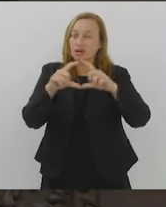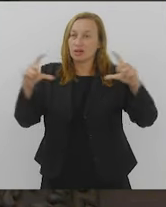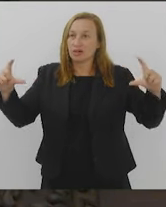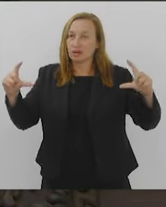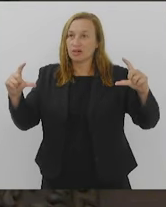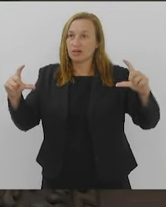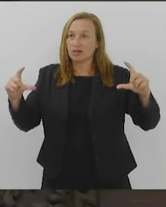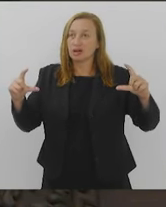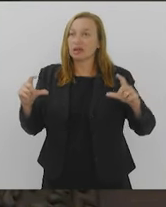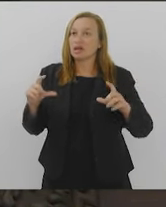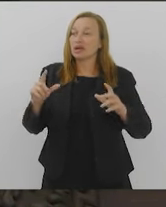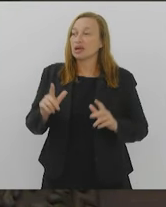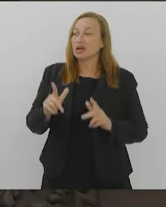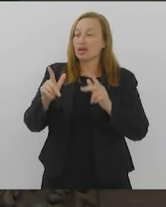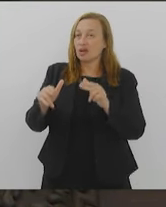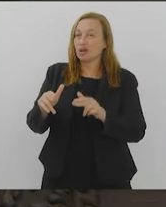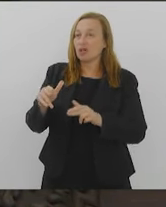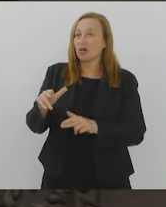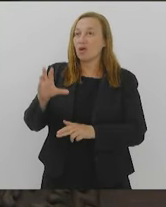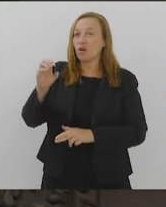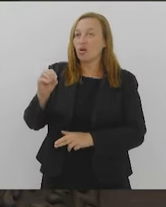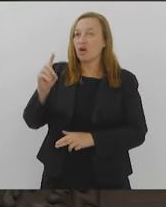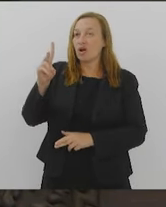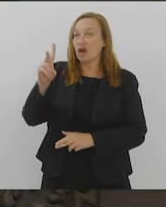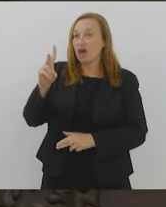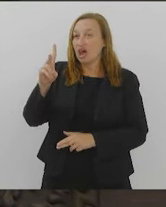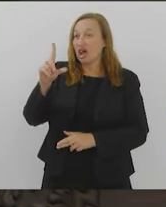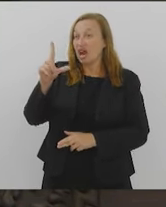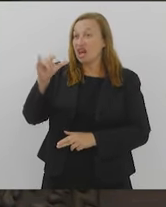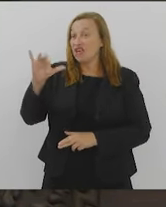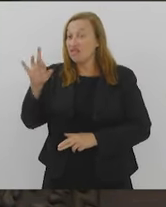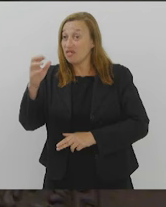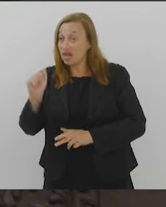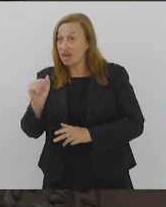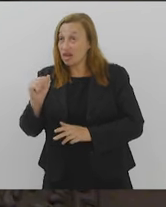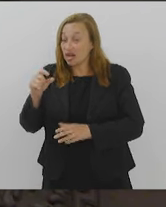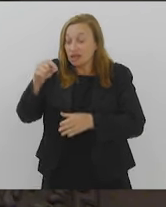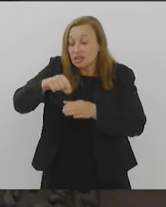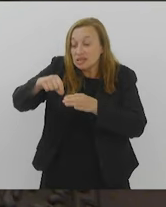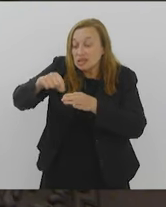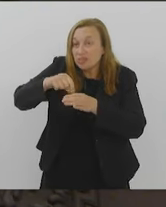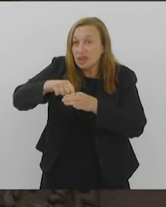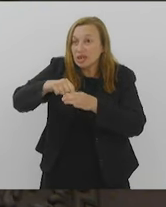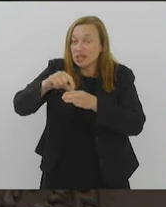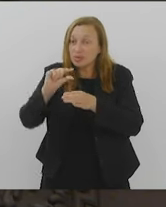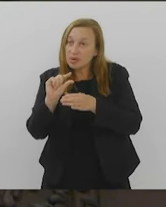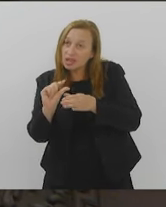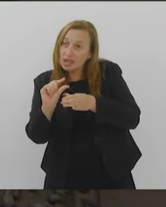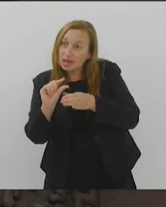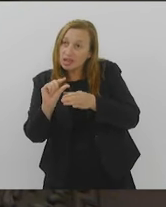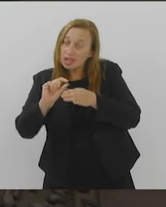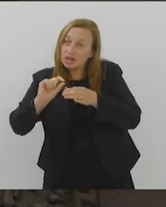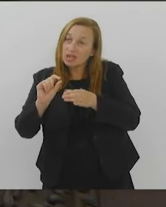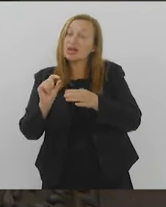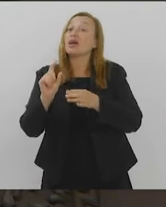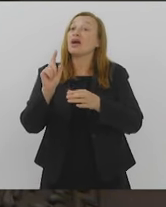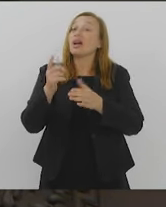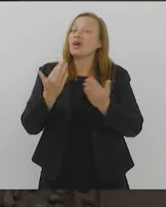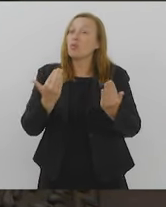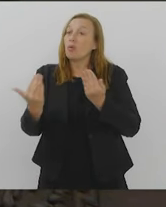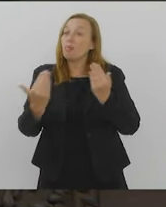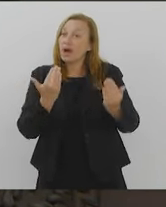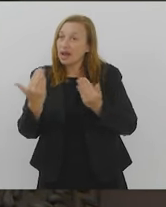como esta oliveira, que era uma semente pequena, se tornou tão frondosa, é a Assembleia de Deus que através de